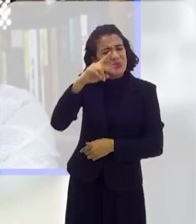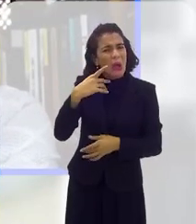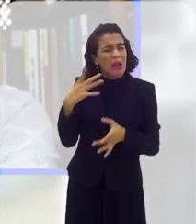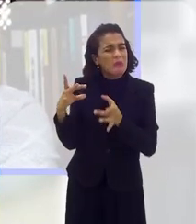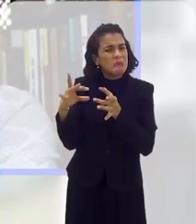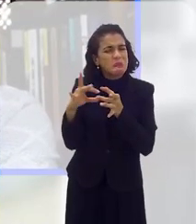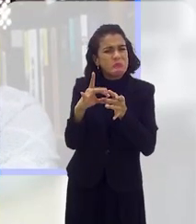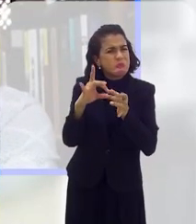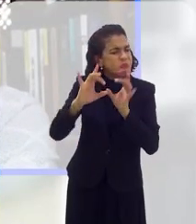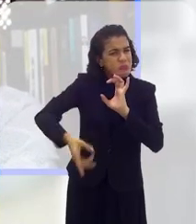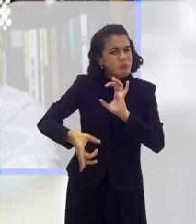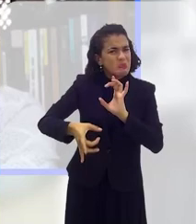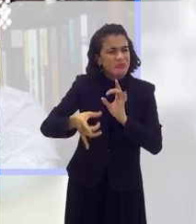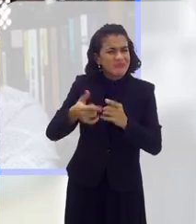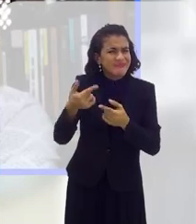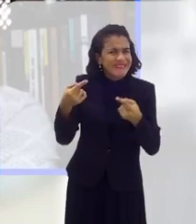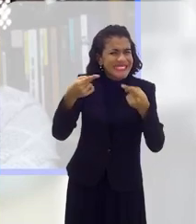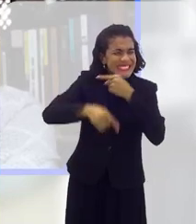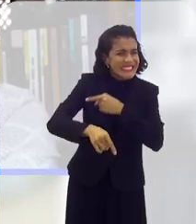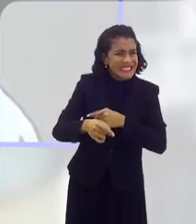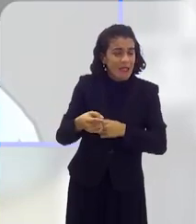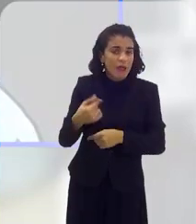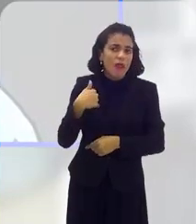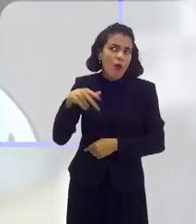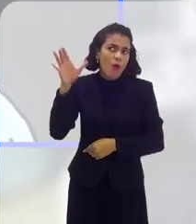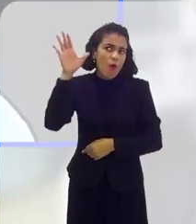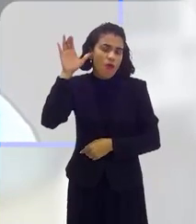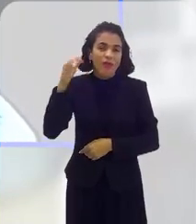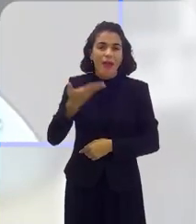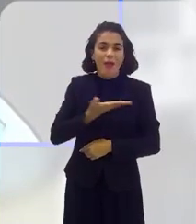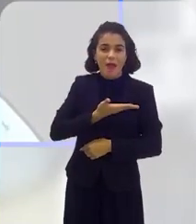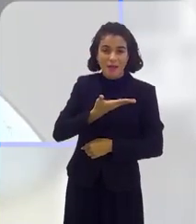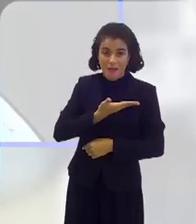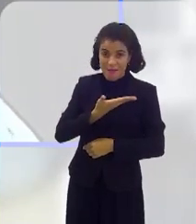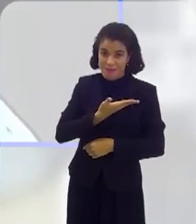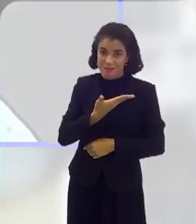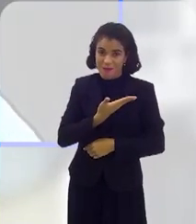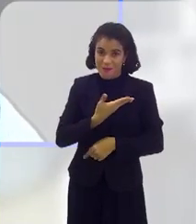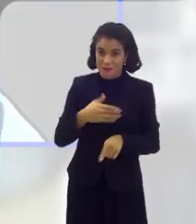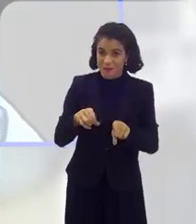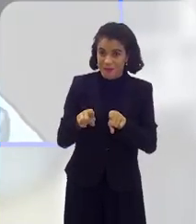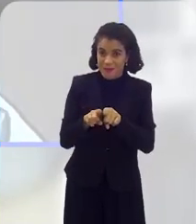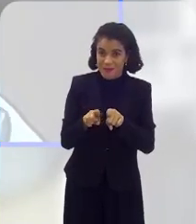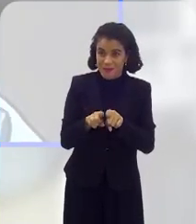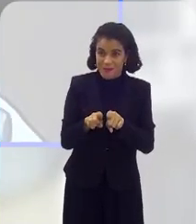não fechava. E eu tinha ouvido recentemente de um colega